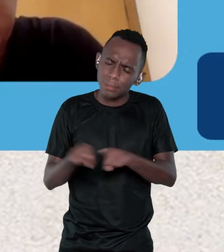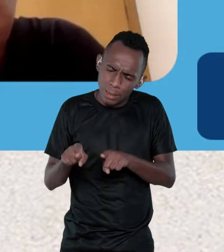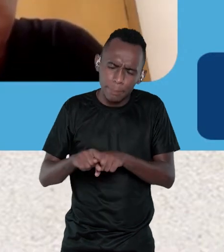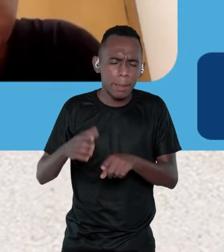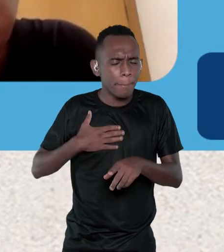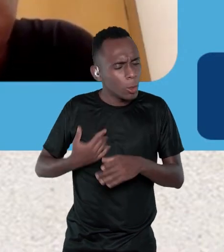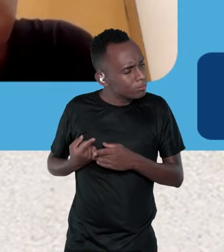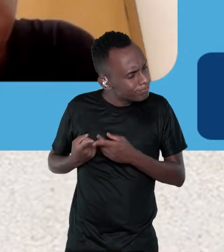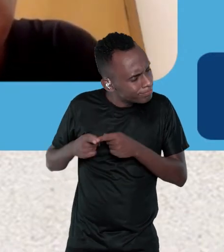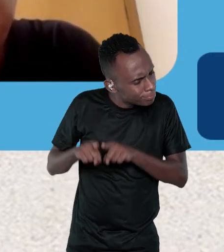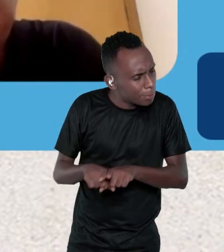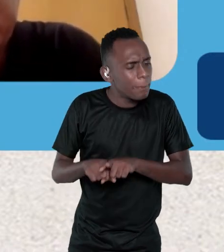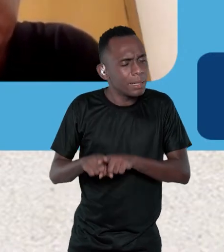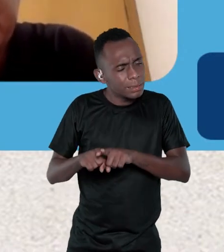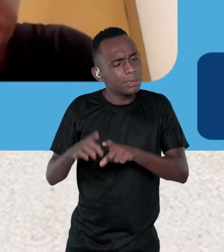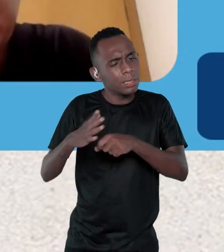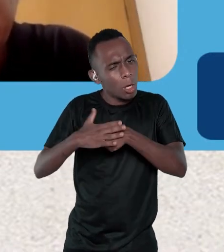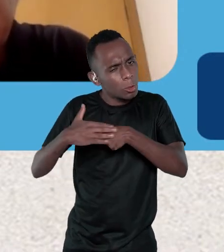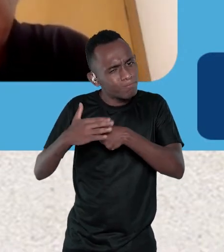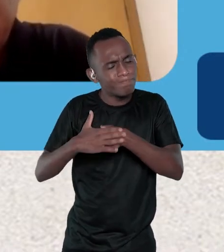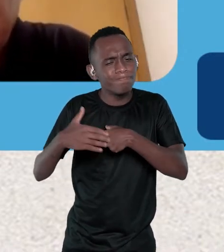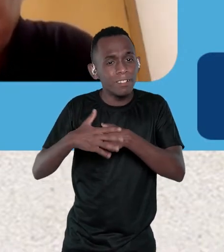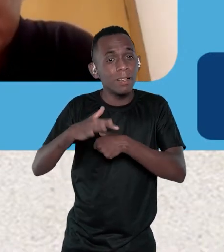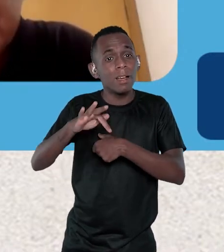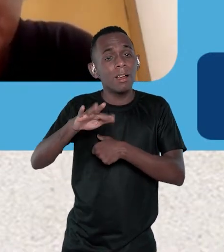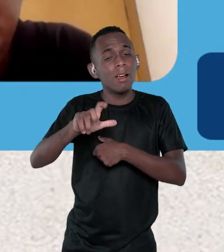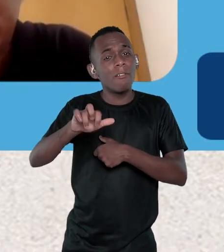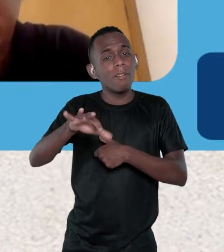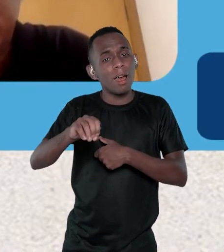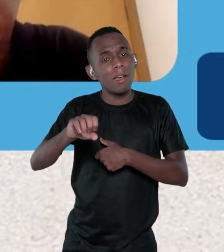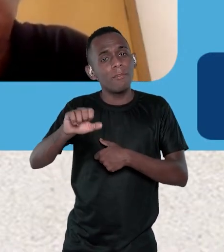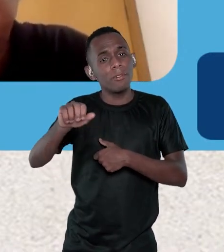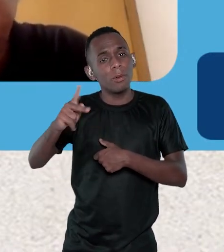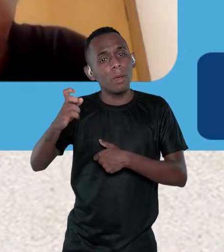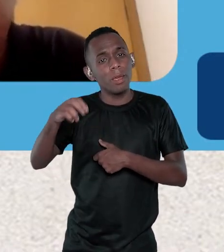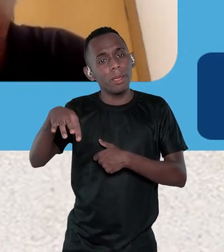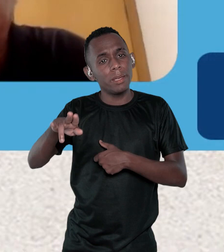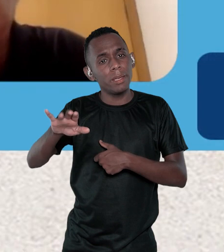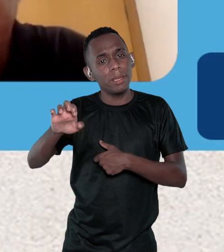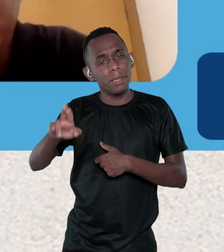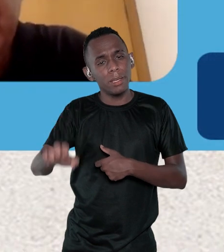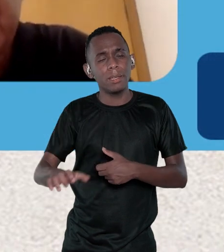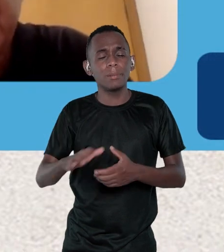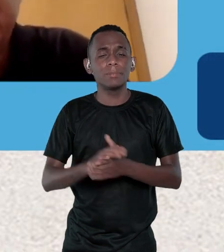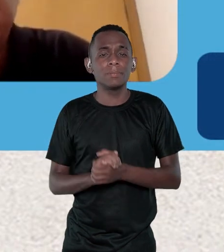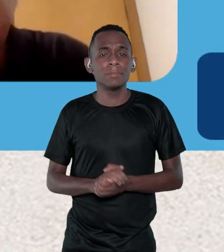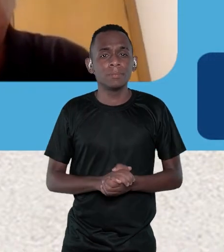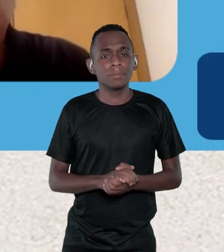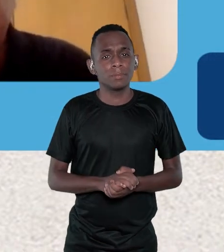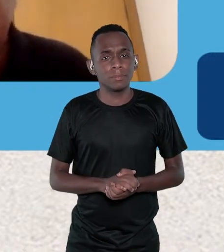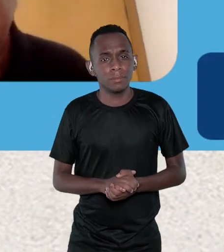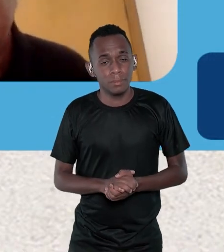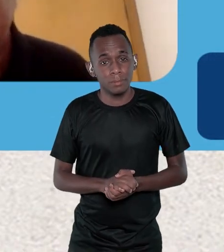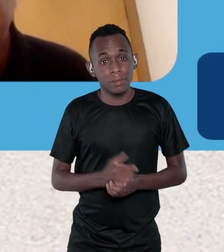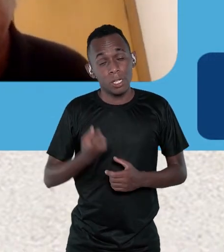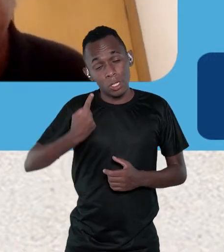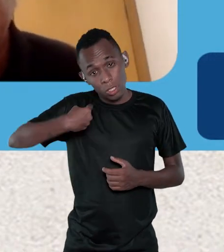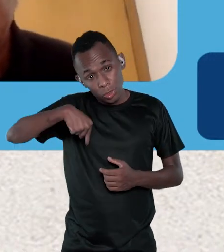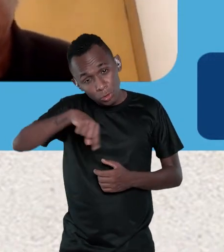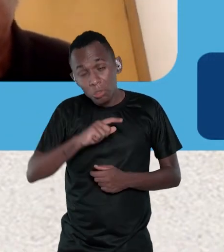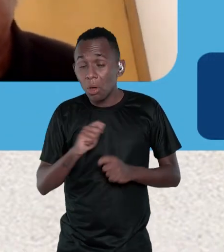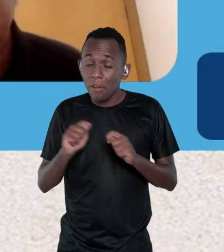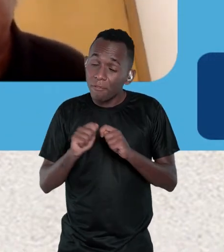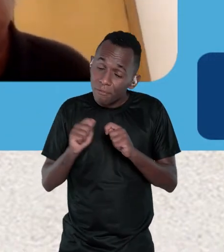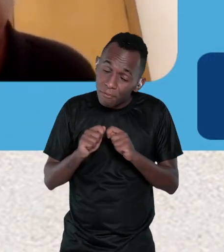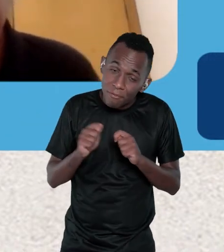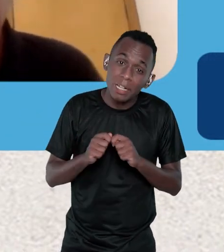Vitor Santana aí no DVD. Tem o Vitor Santana também. Que é meu parceiro querido também. Tem o Flávio Henrique